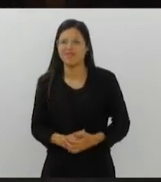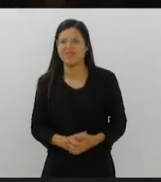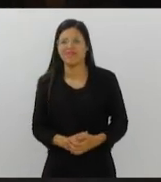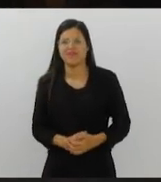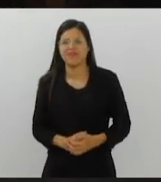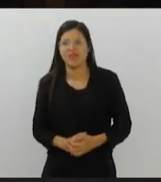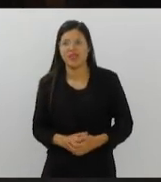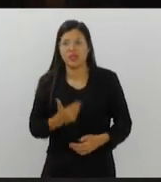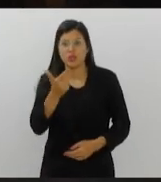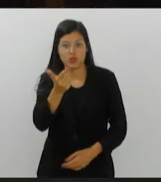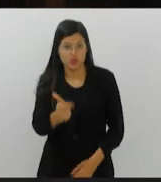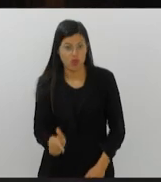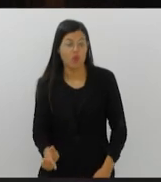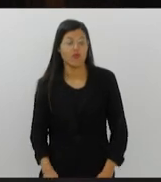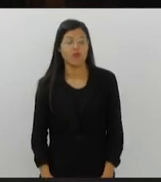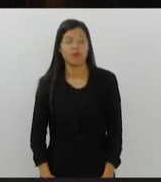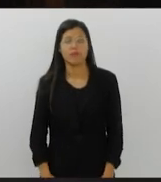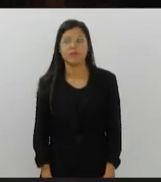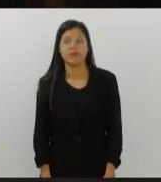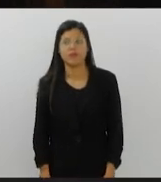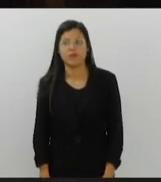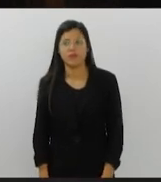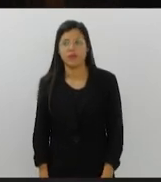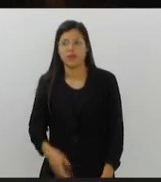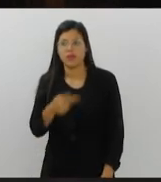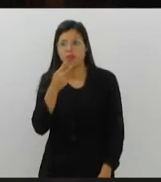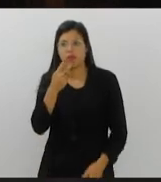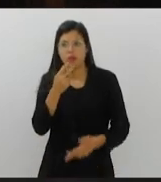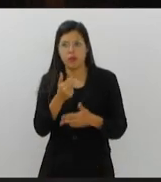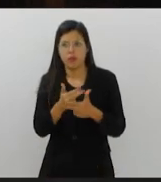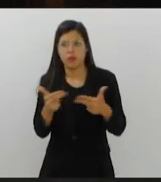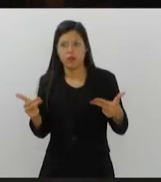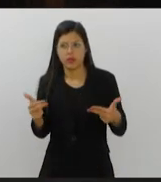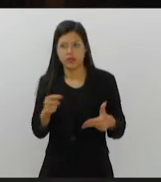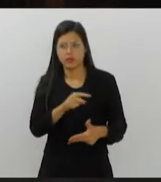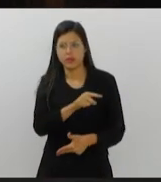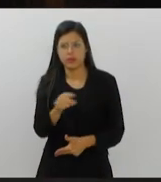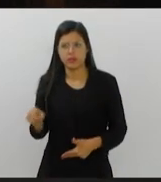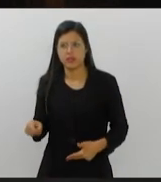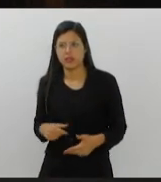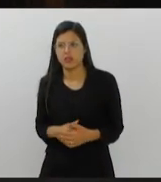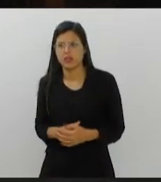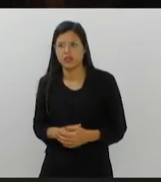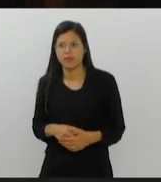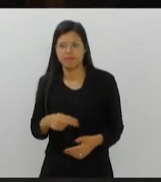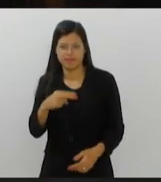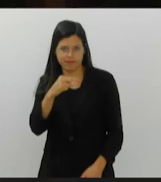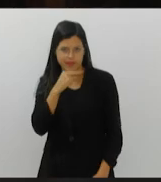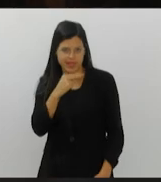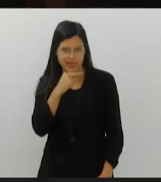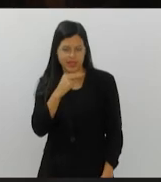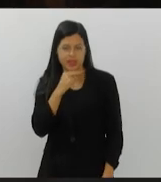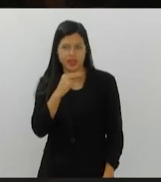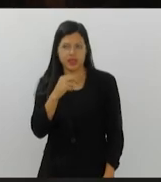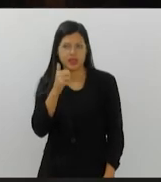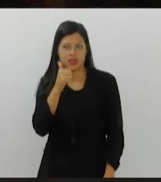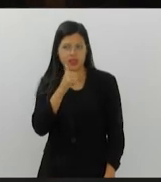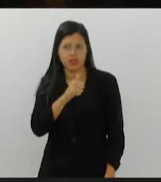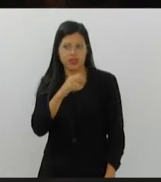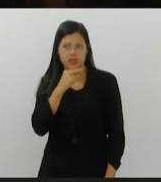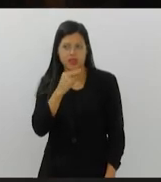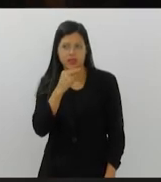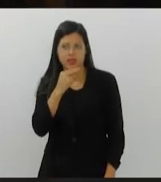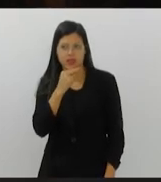uma vez. Então, vou dizer uma coisa para os senhores. A minha meta foi sempre